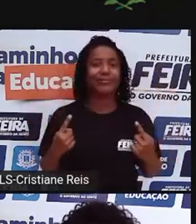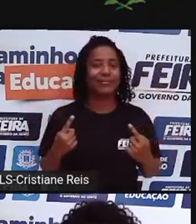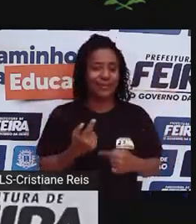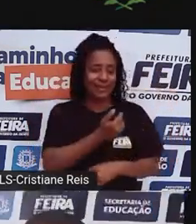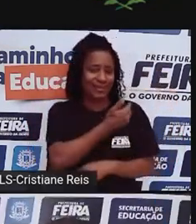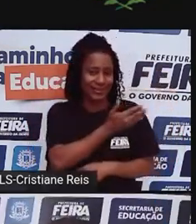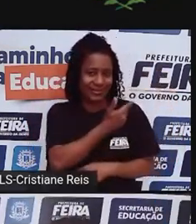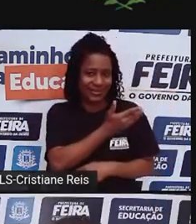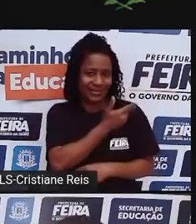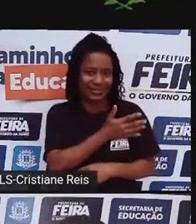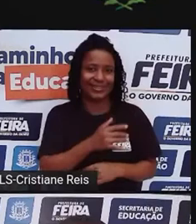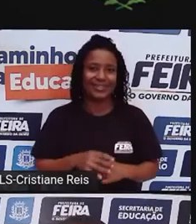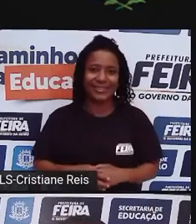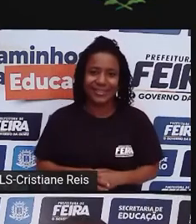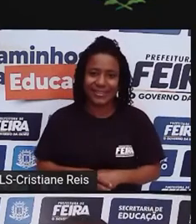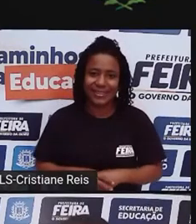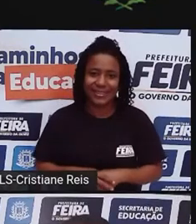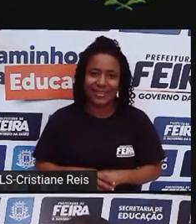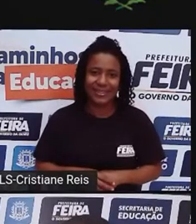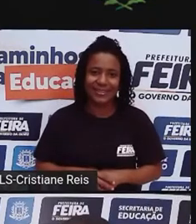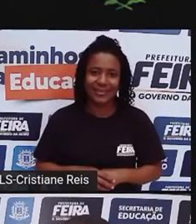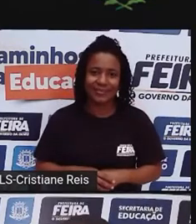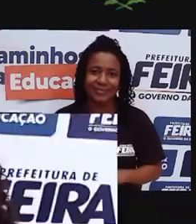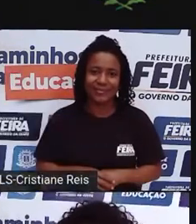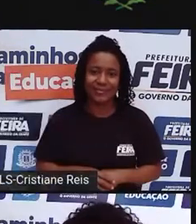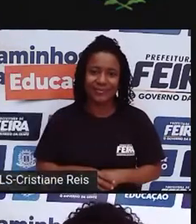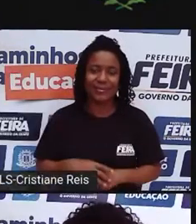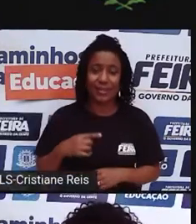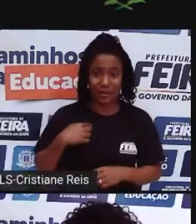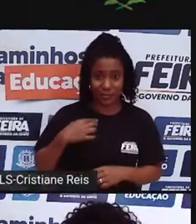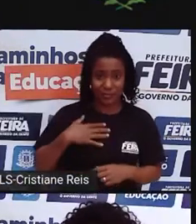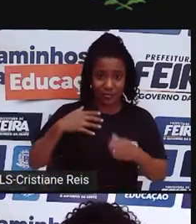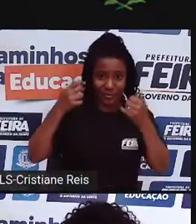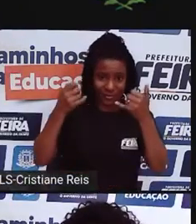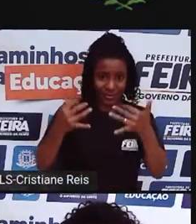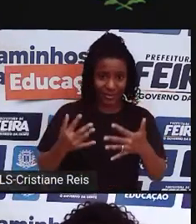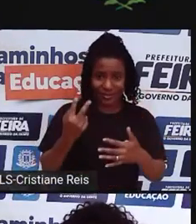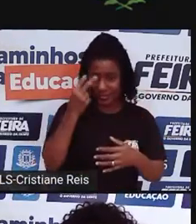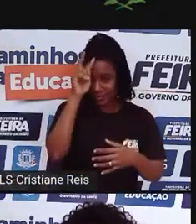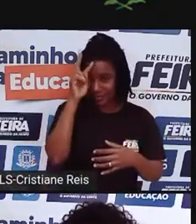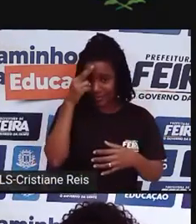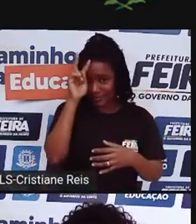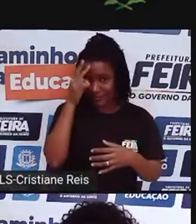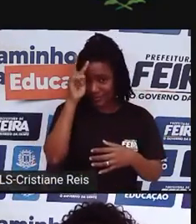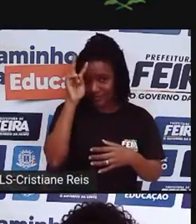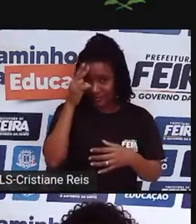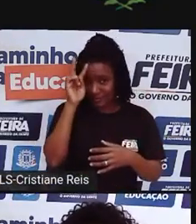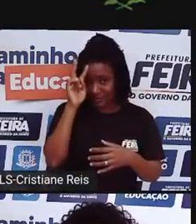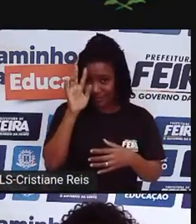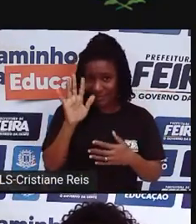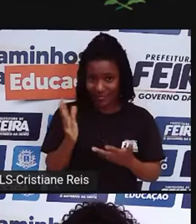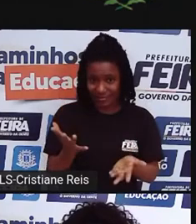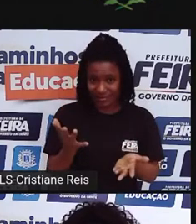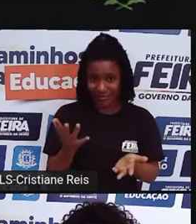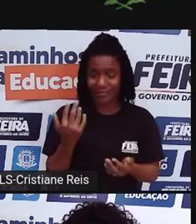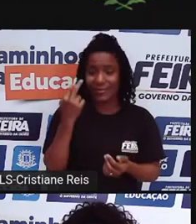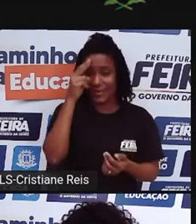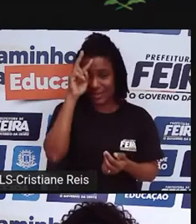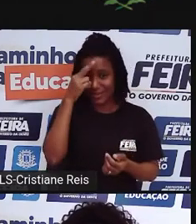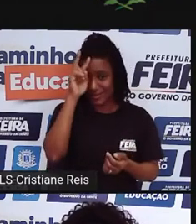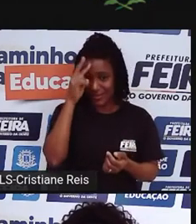mesmo. Eu vou te contar a minha história, mas assim, não é querendo biscoito não, viu, gente? Eu tenho plena consciência